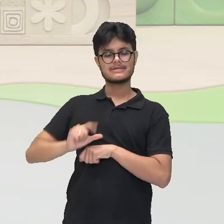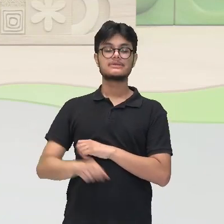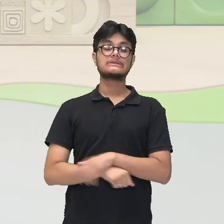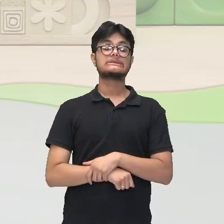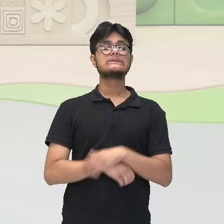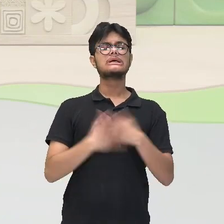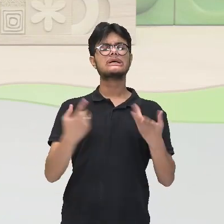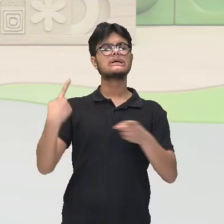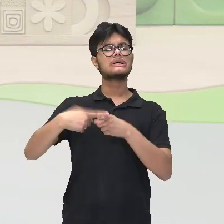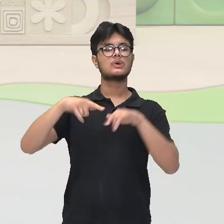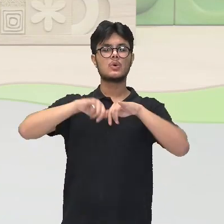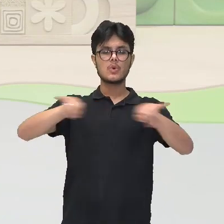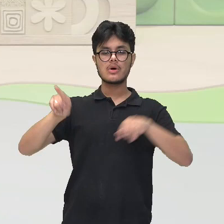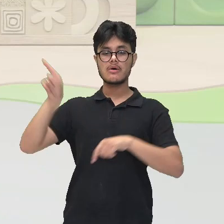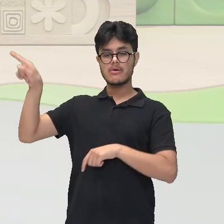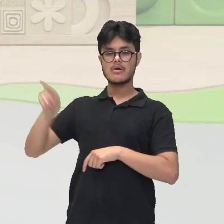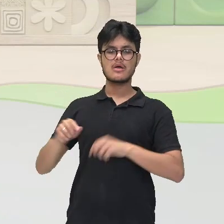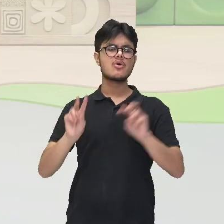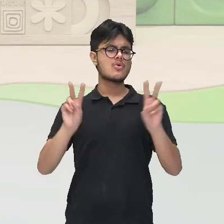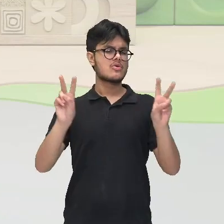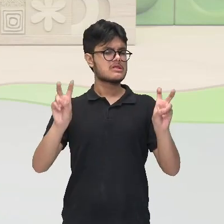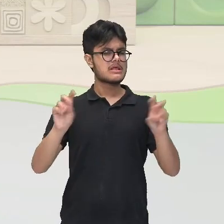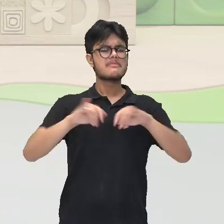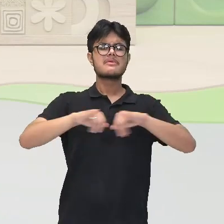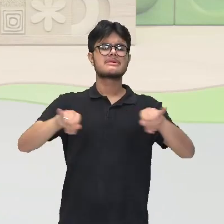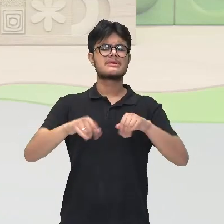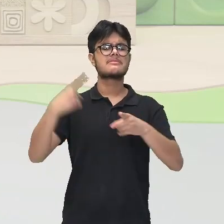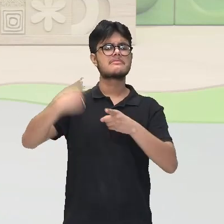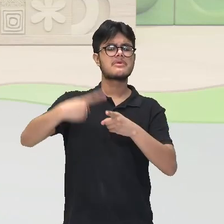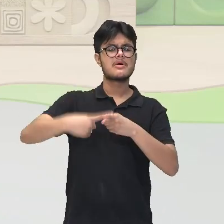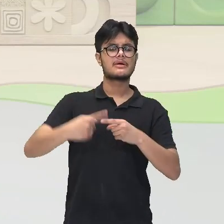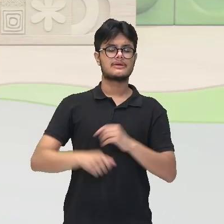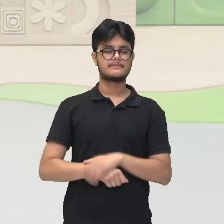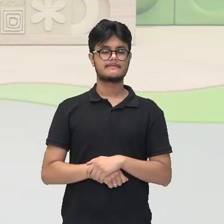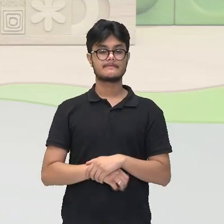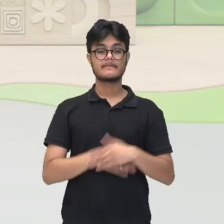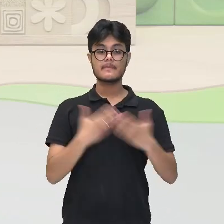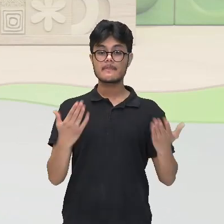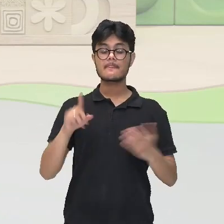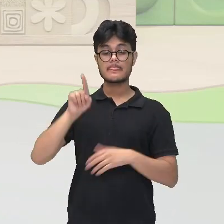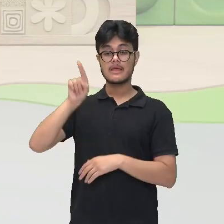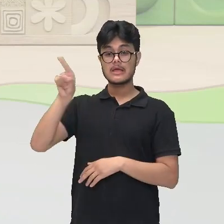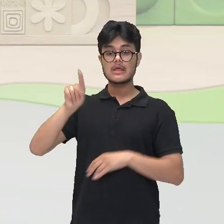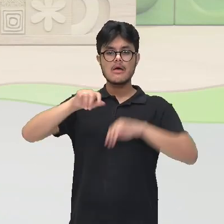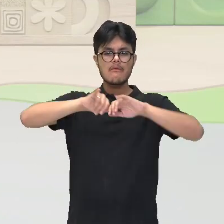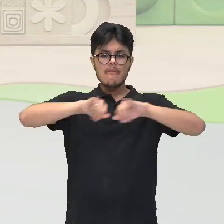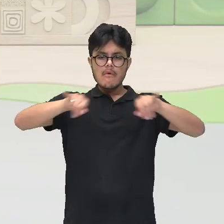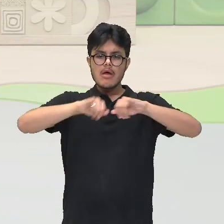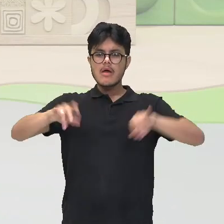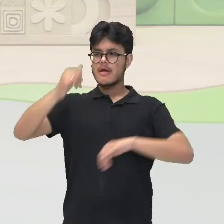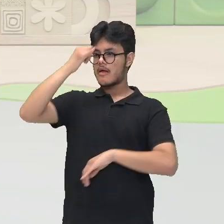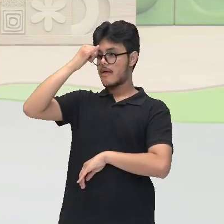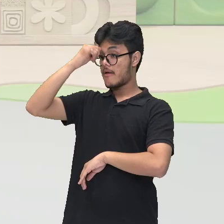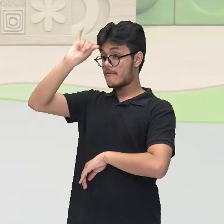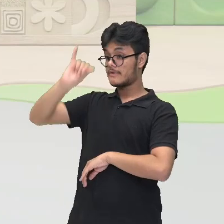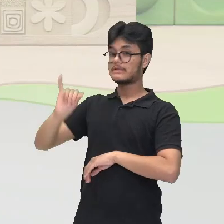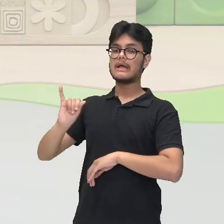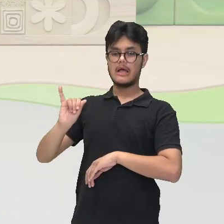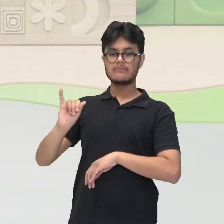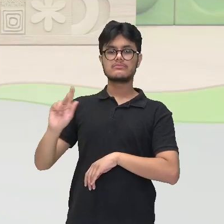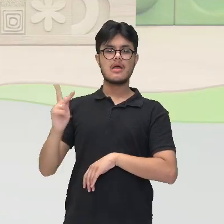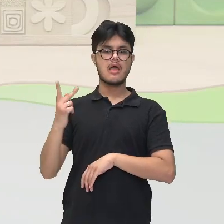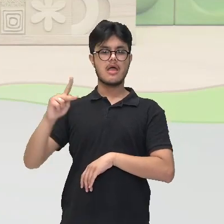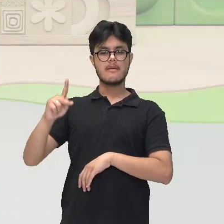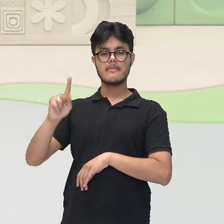para vocês? Por que que eu quero falar disso aqui para vocês? Porque, gente, essa campanha contra o HPV é uma campanha